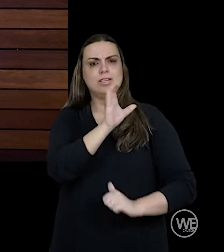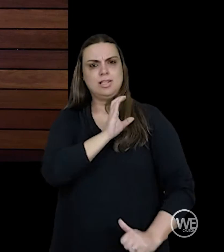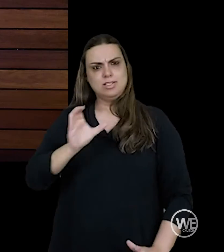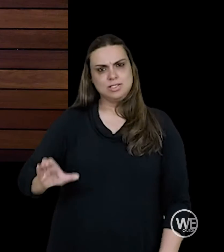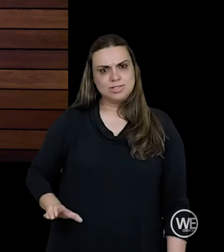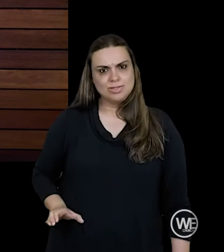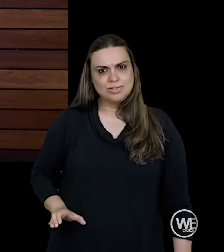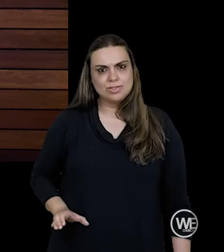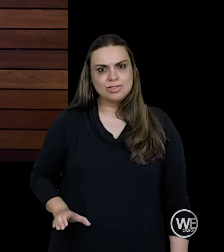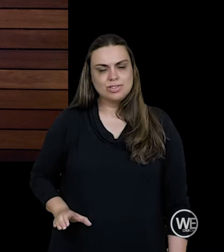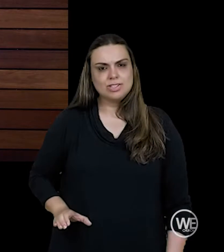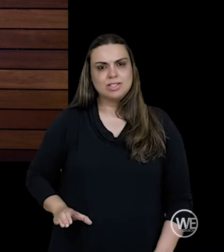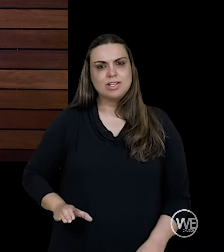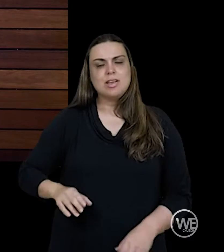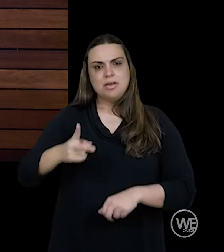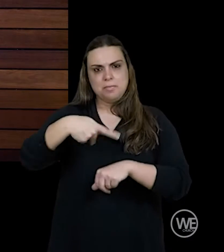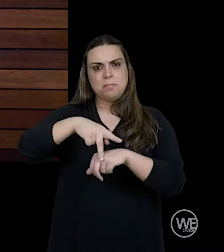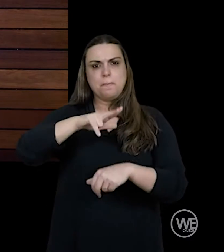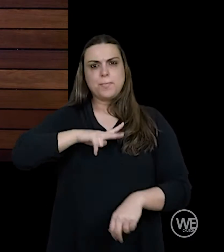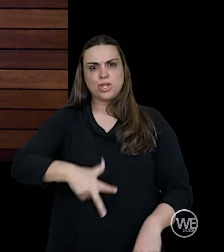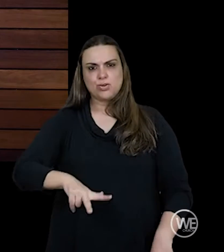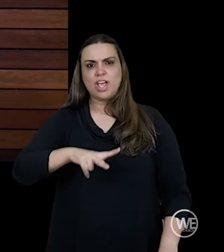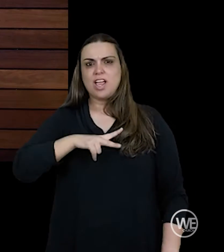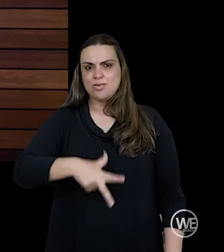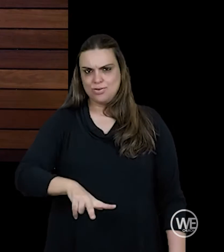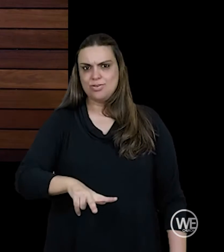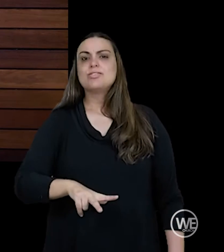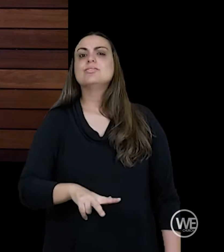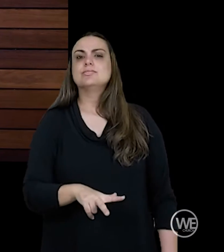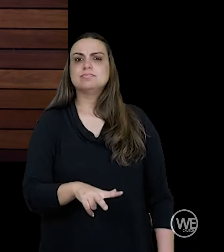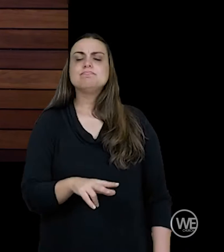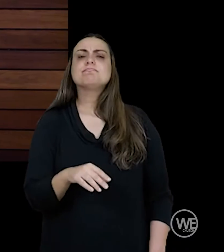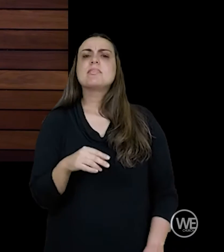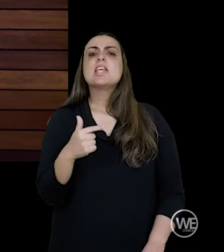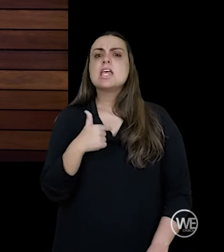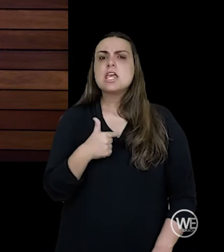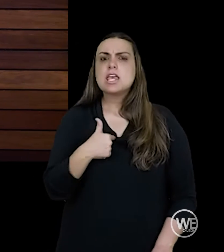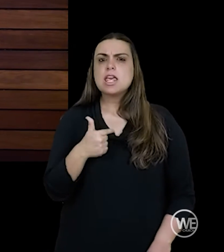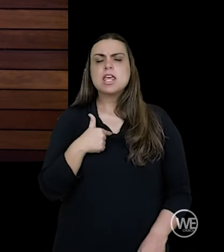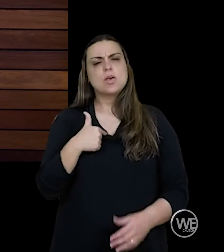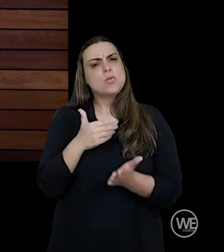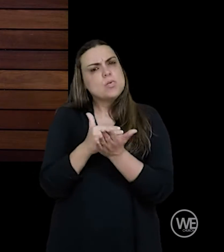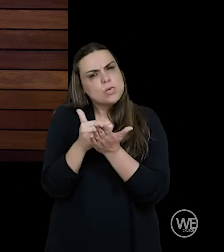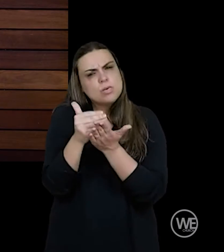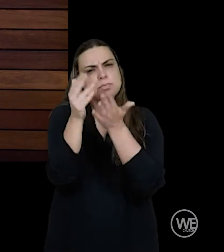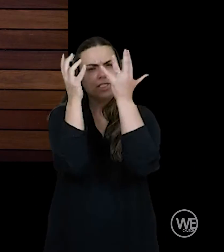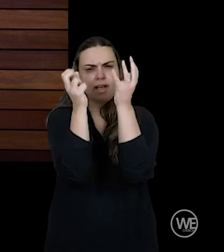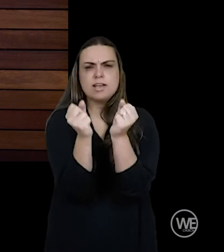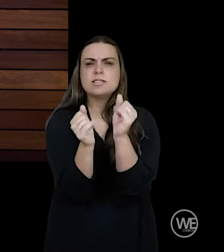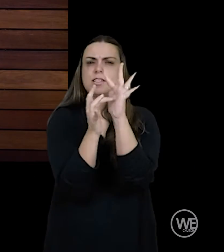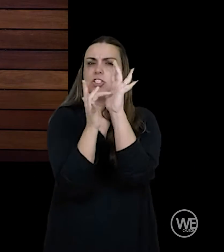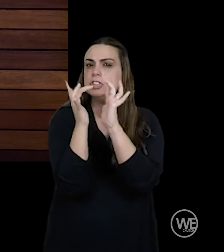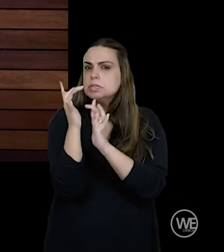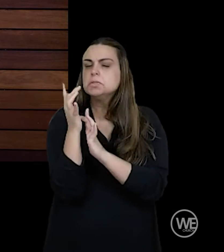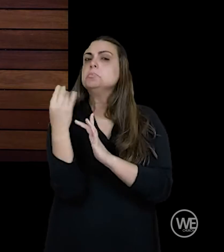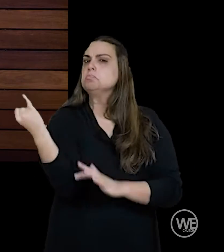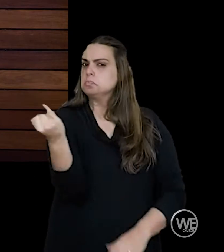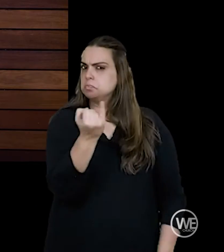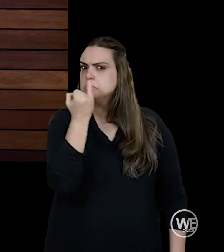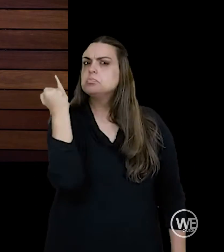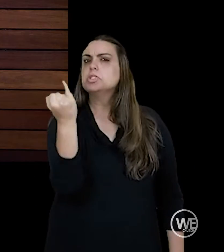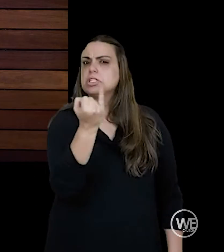Cristo, em Portugal. E meus primeiros passos no Evangelho foram bastante importantes